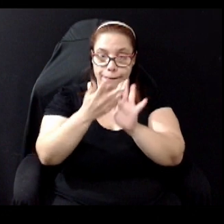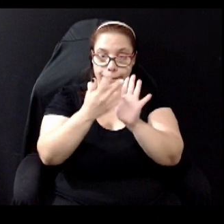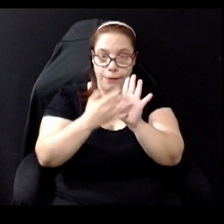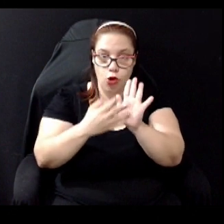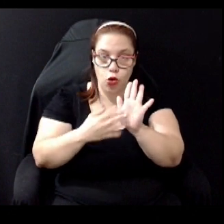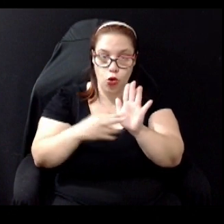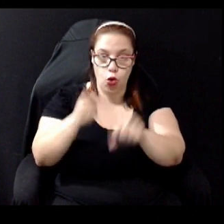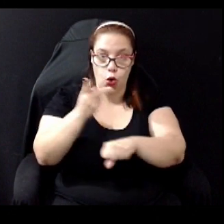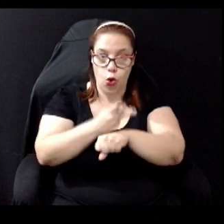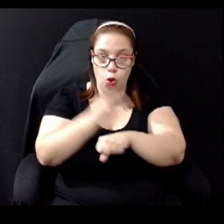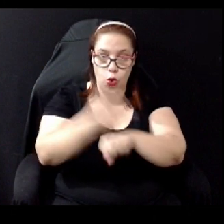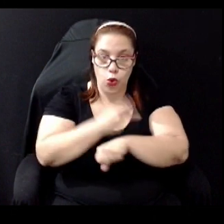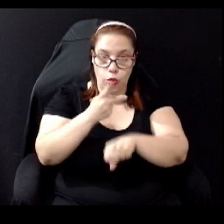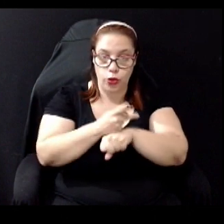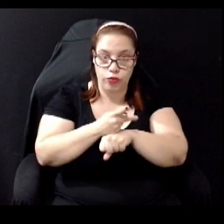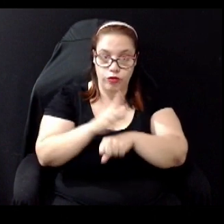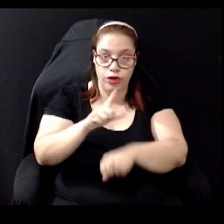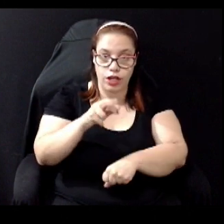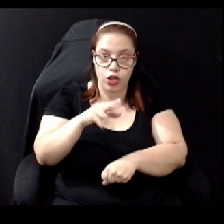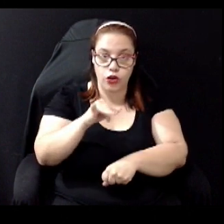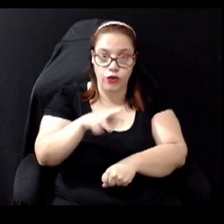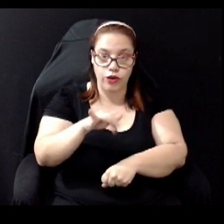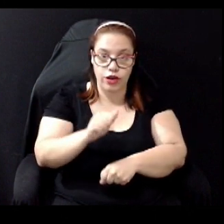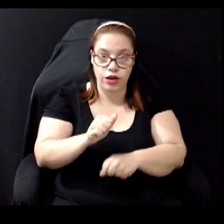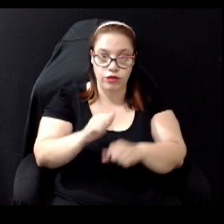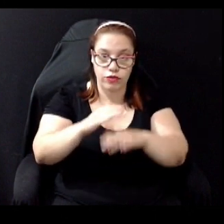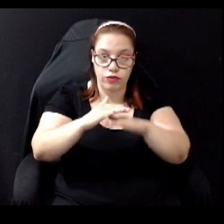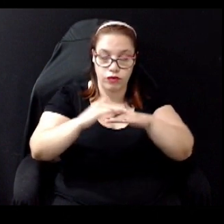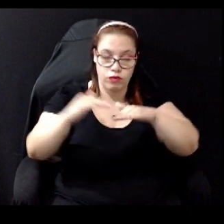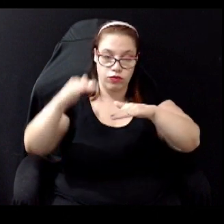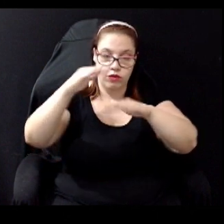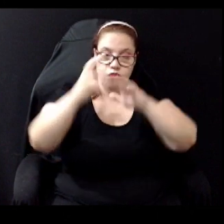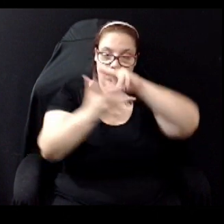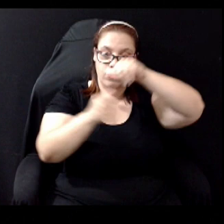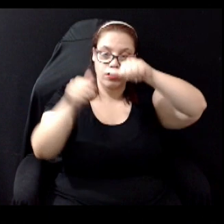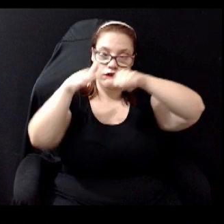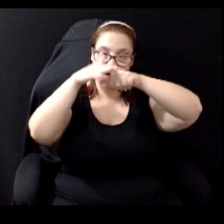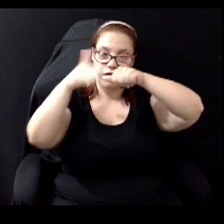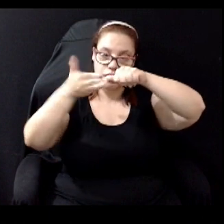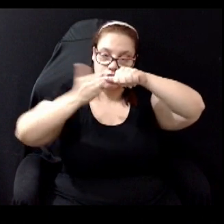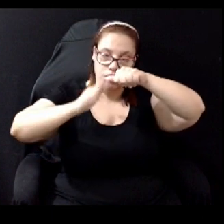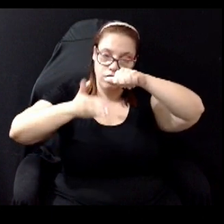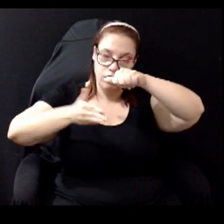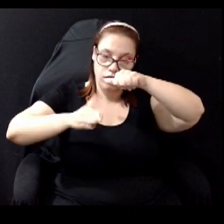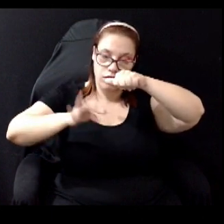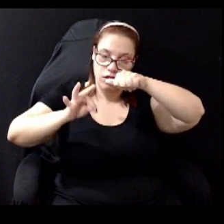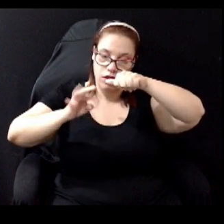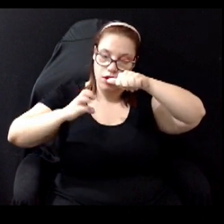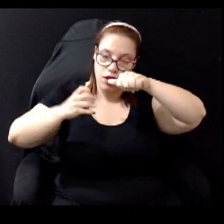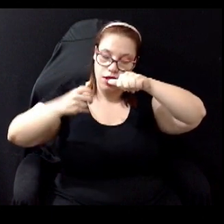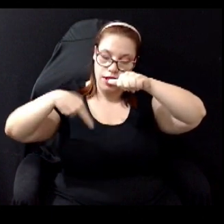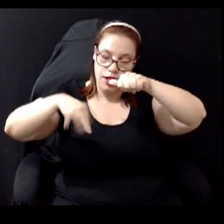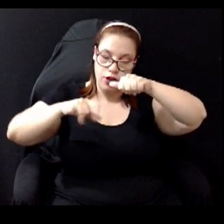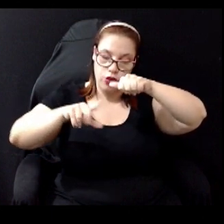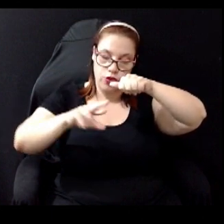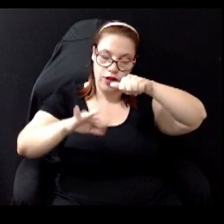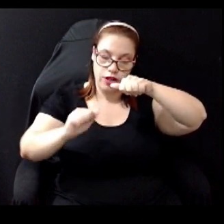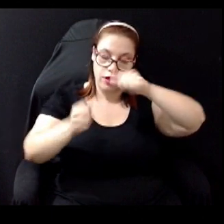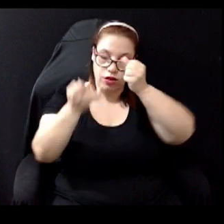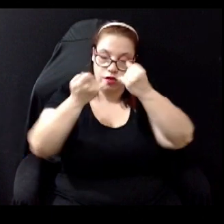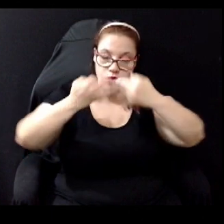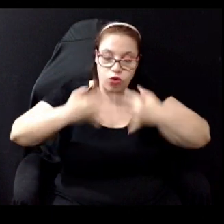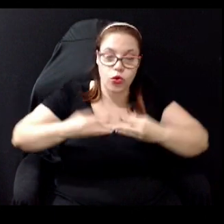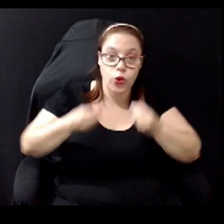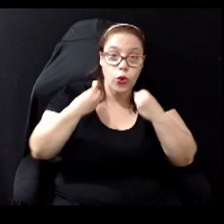grandes fragmentos rochosos que compõem a litosfera, a camada externa da Terra. A teoria da tectônica de placas